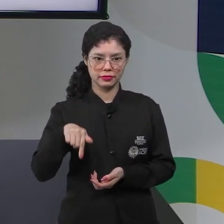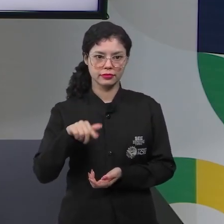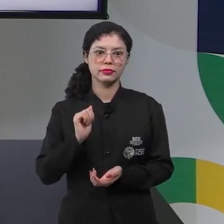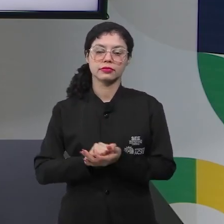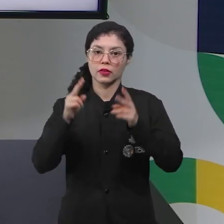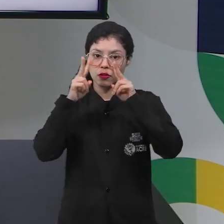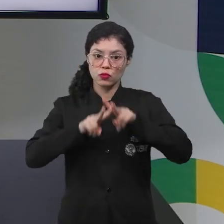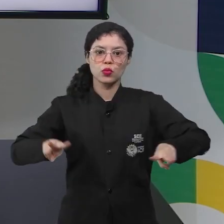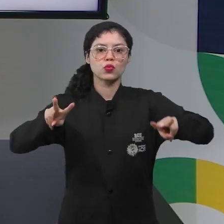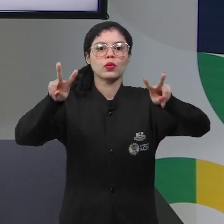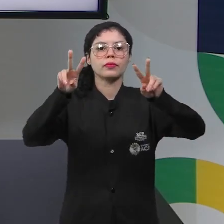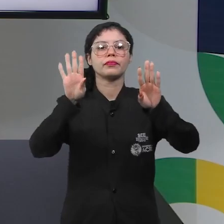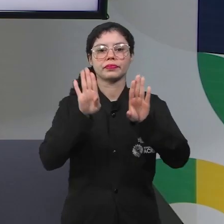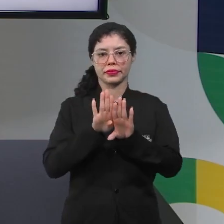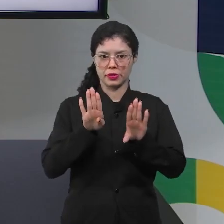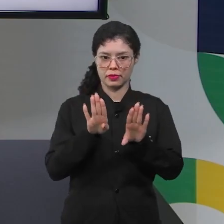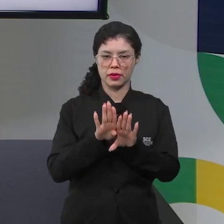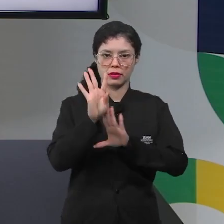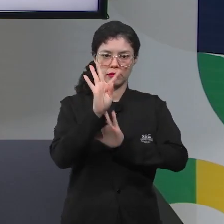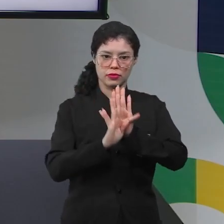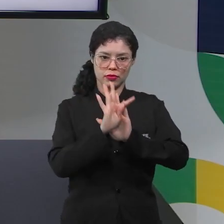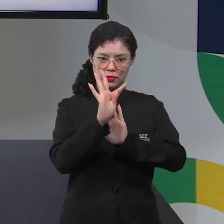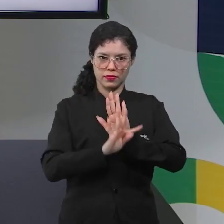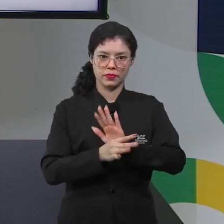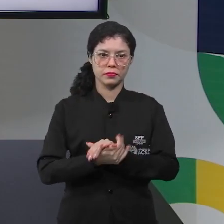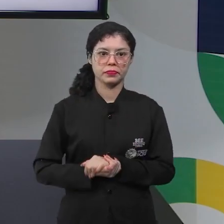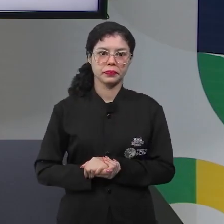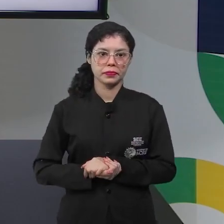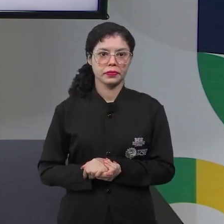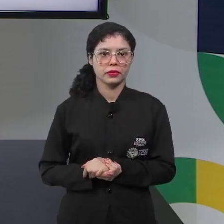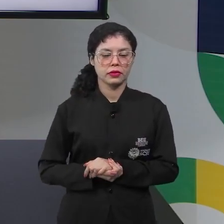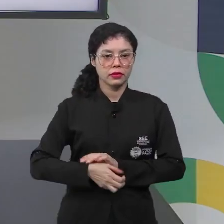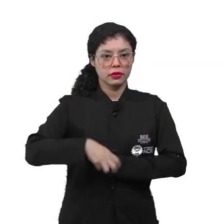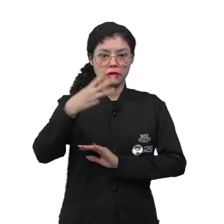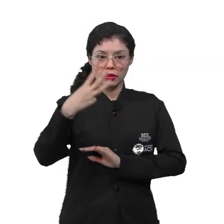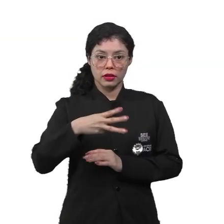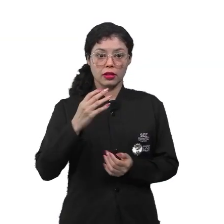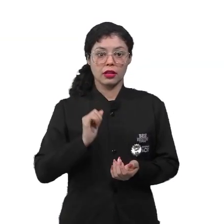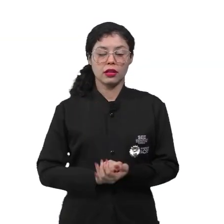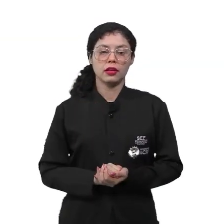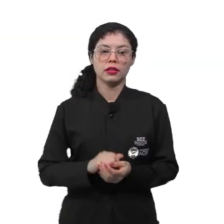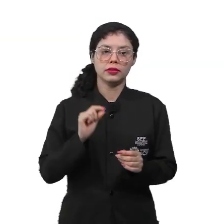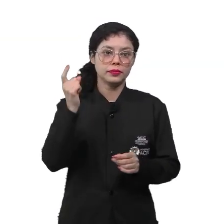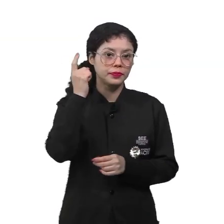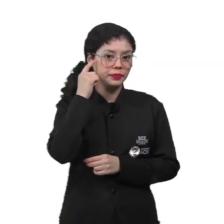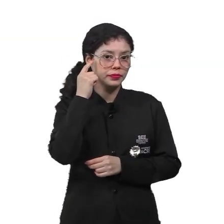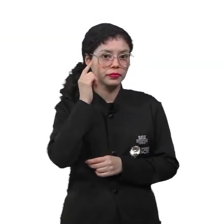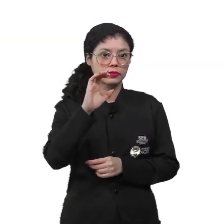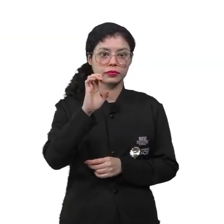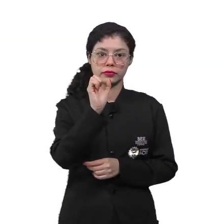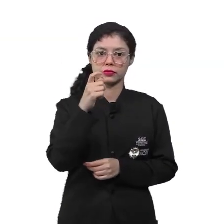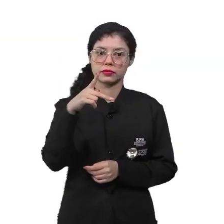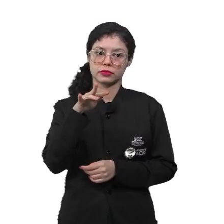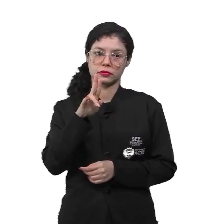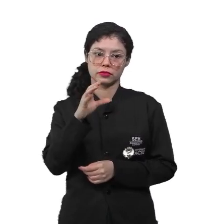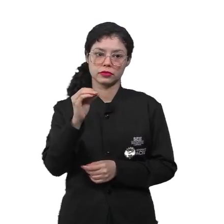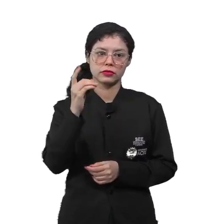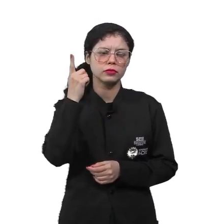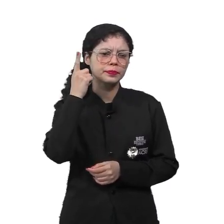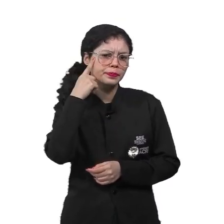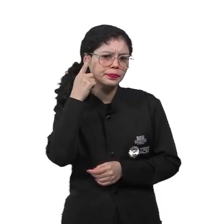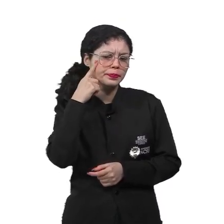forma visual e também textual. Agora, a etapa 3, você vai pensar no esboço,